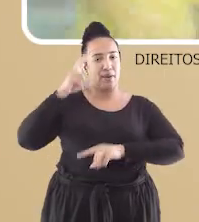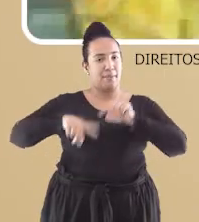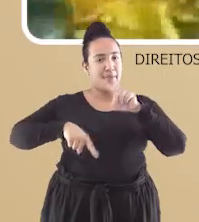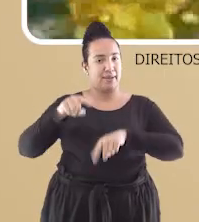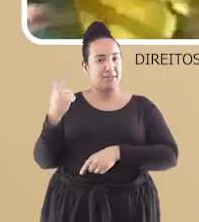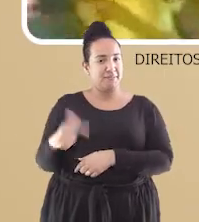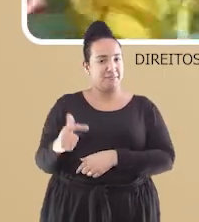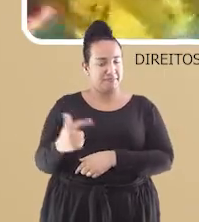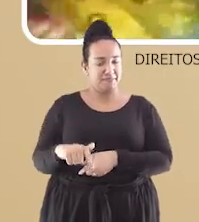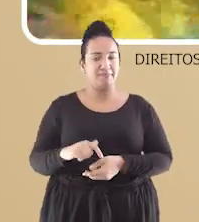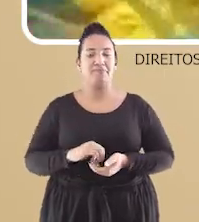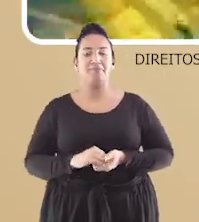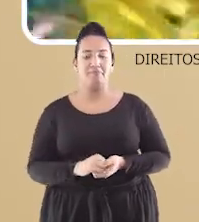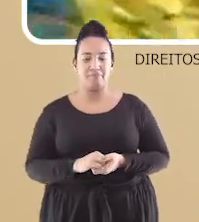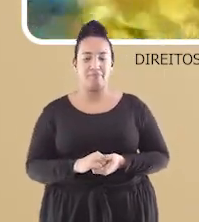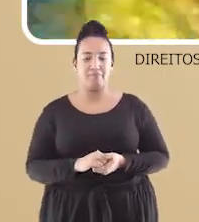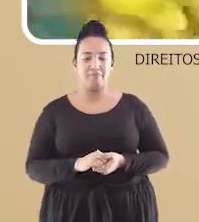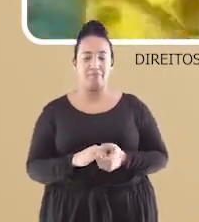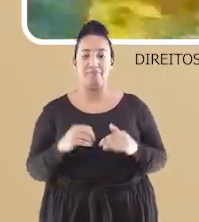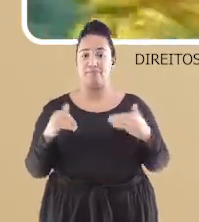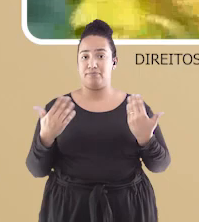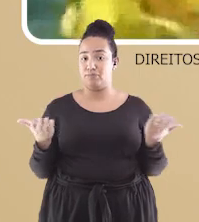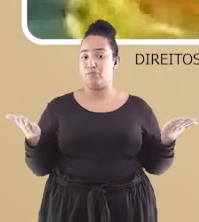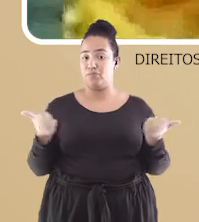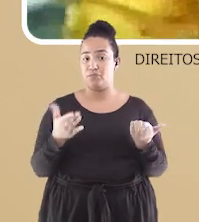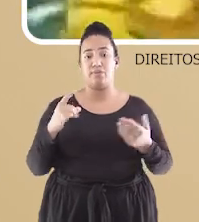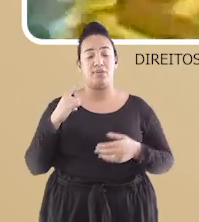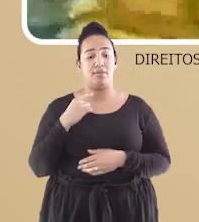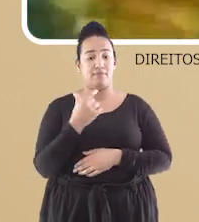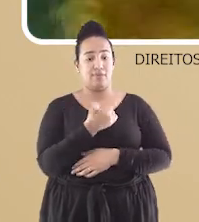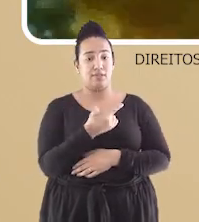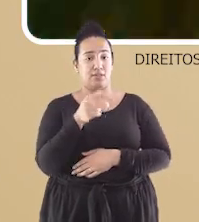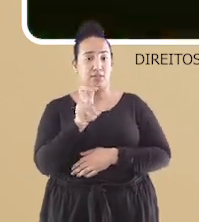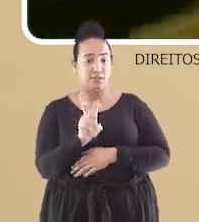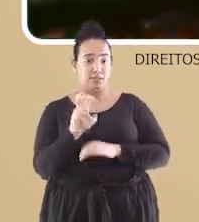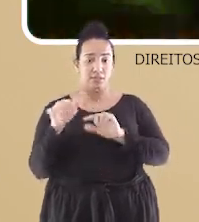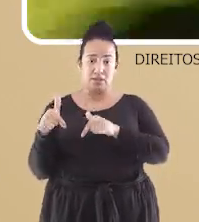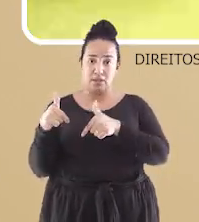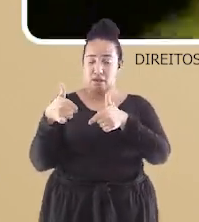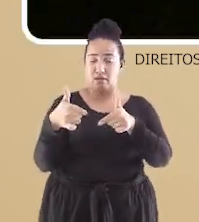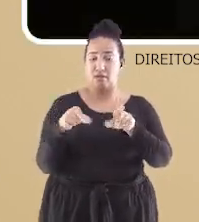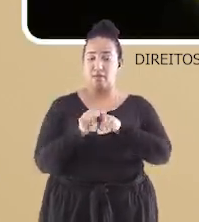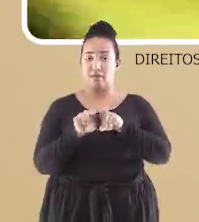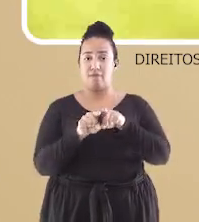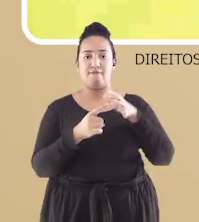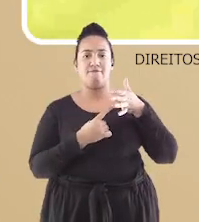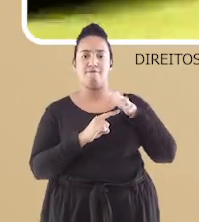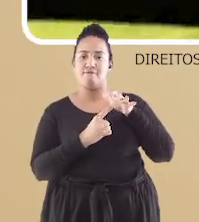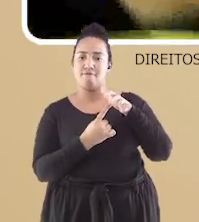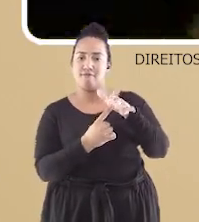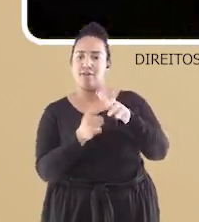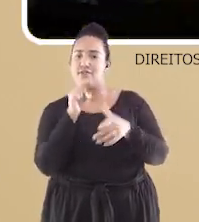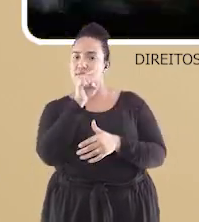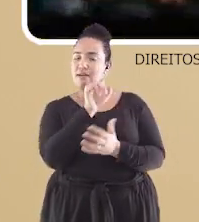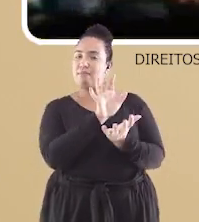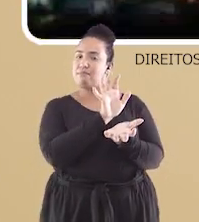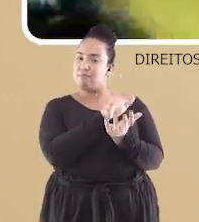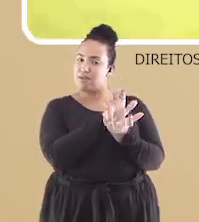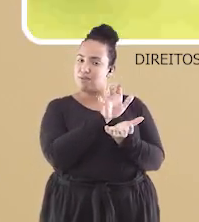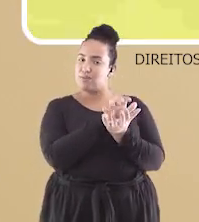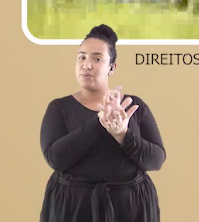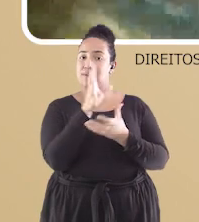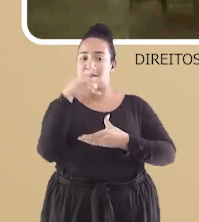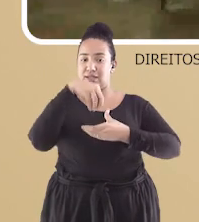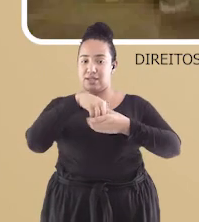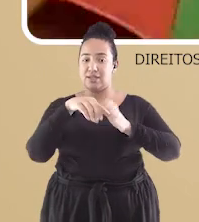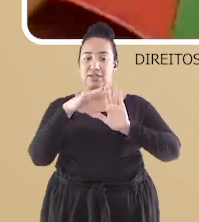cultural imaterial. Atualmente, 25 manifestações e mesmo feiras, como a de Caruaru, em Pernambuco,